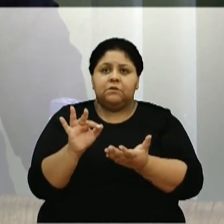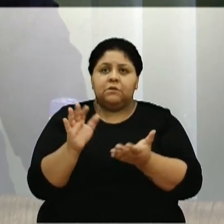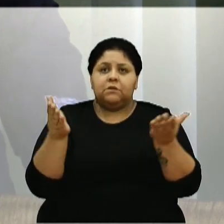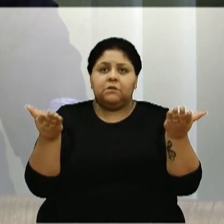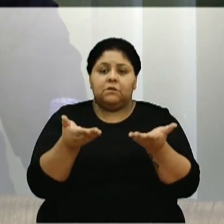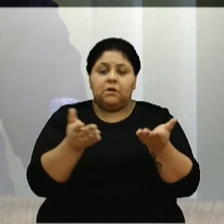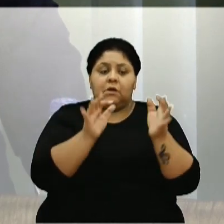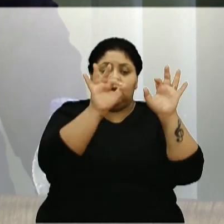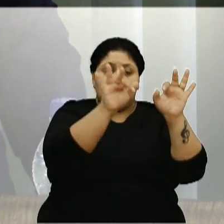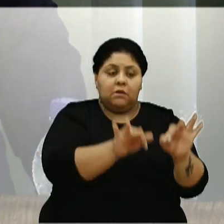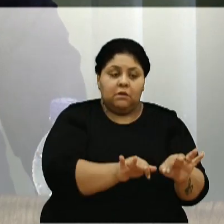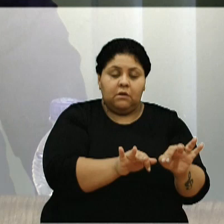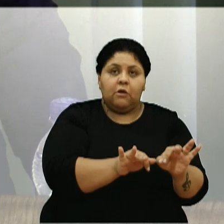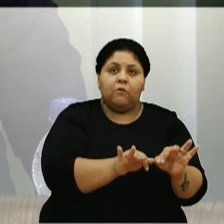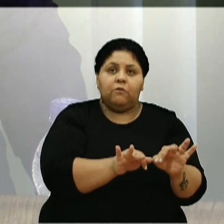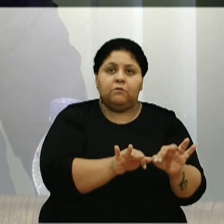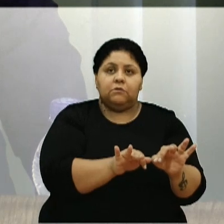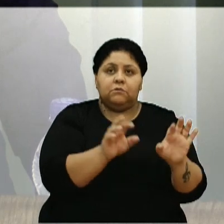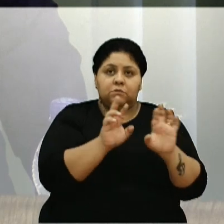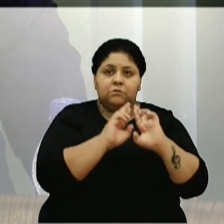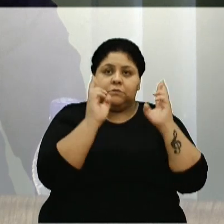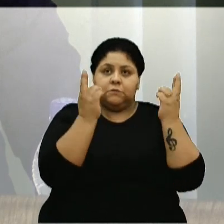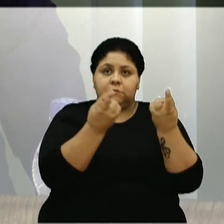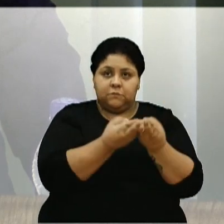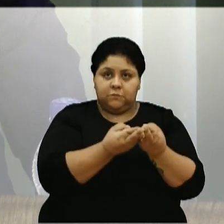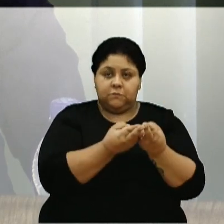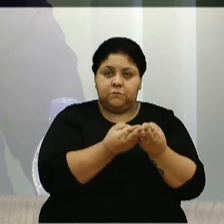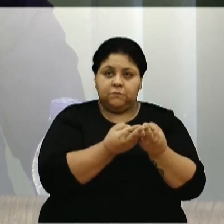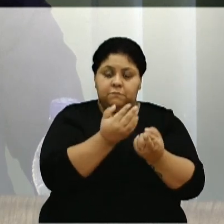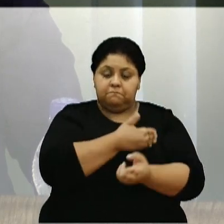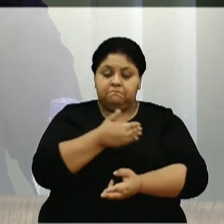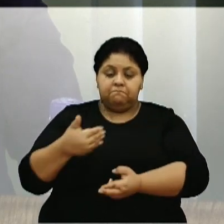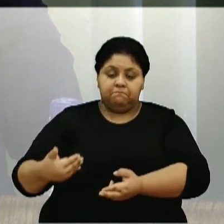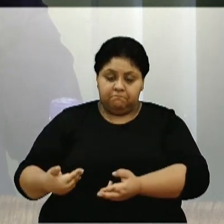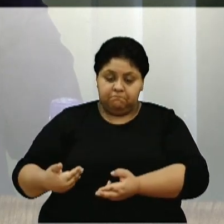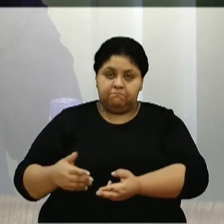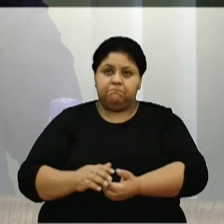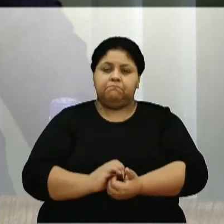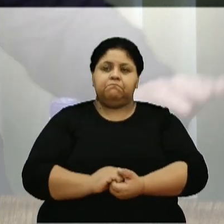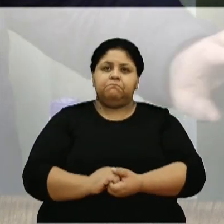para a conclusão e encerramento da presente audiência pública.